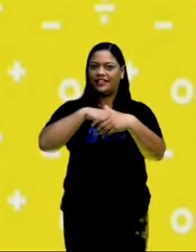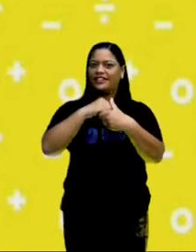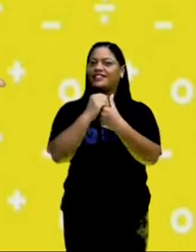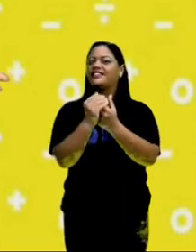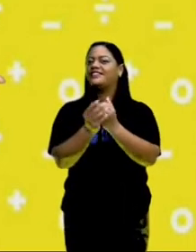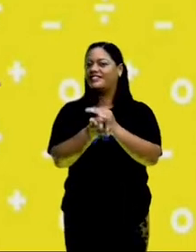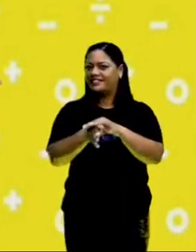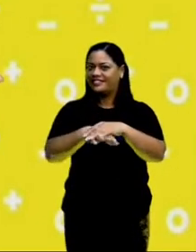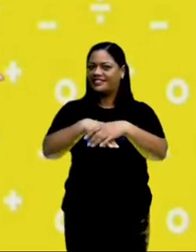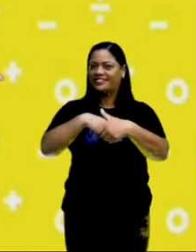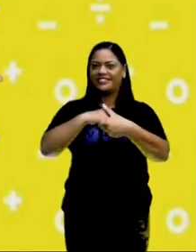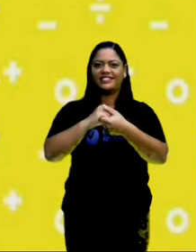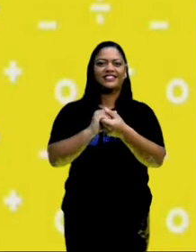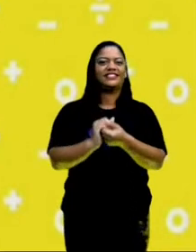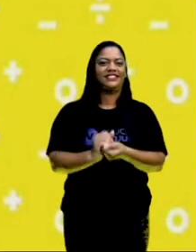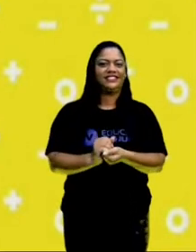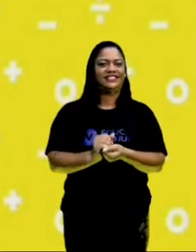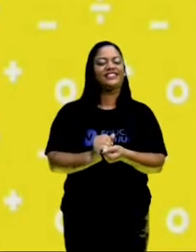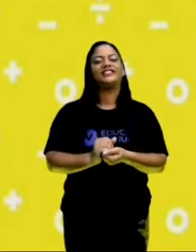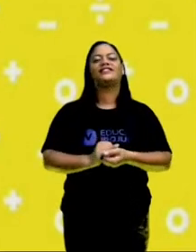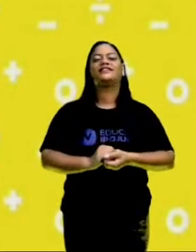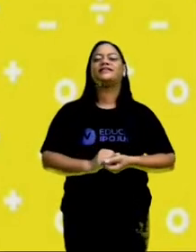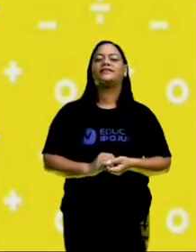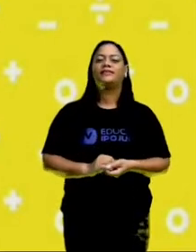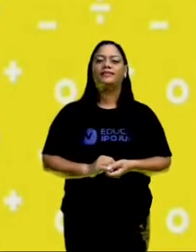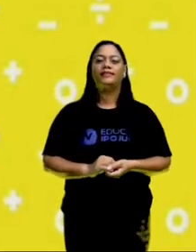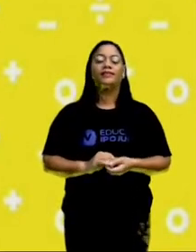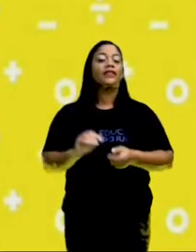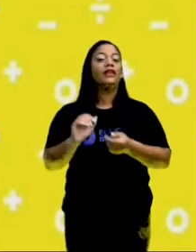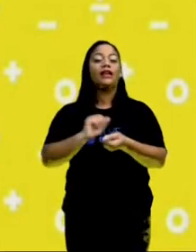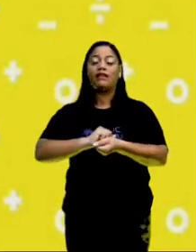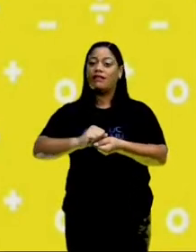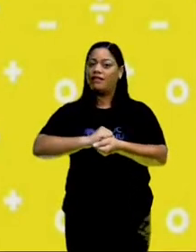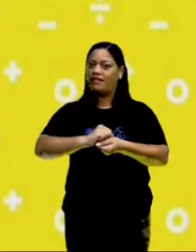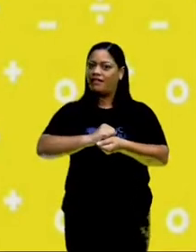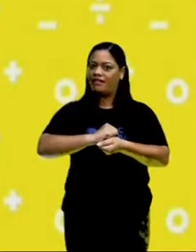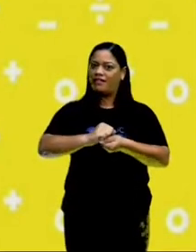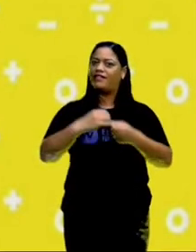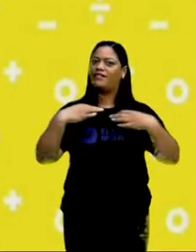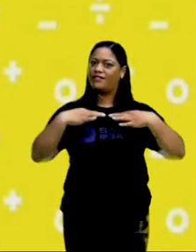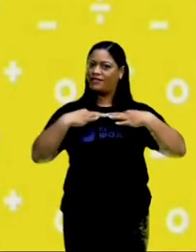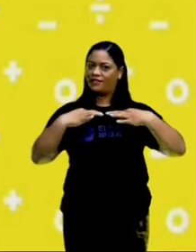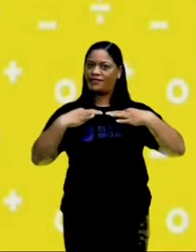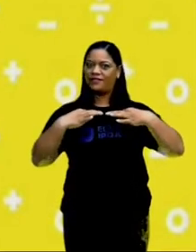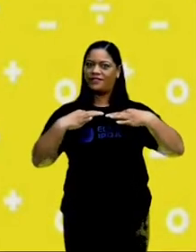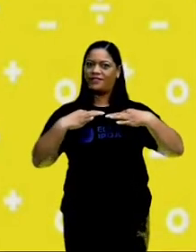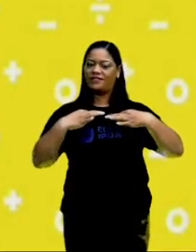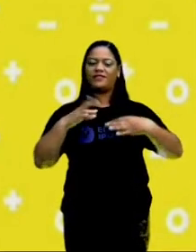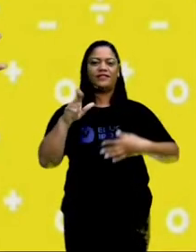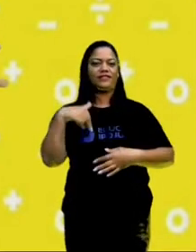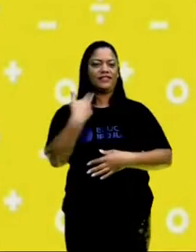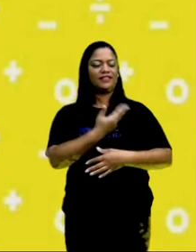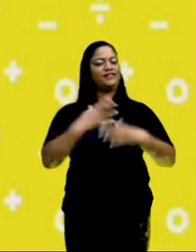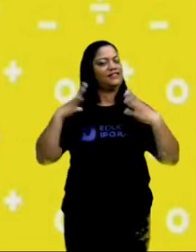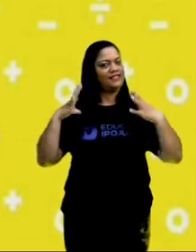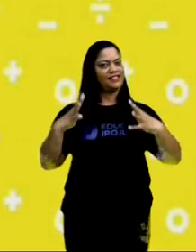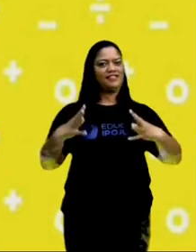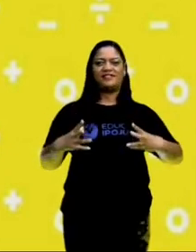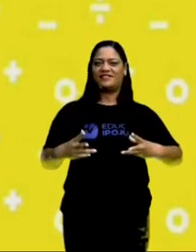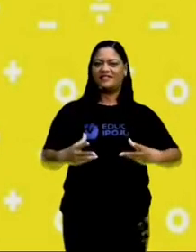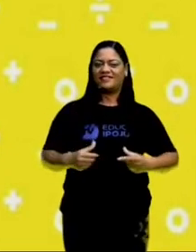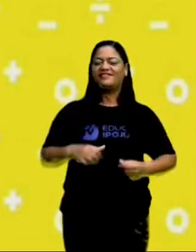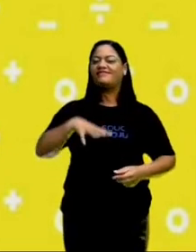nossas mãozinhas. Lavar as nossas roupas, para a gente ficar bem limpinho e